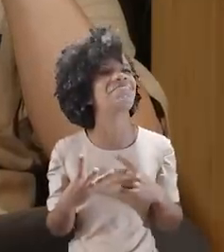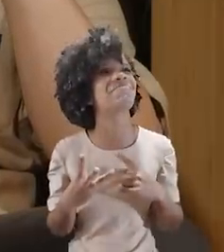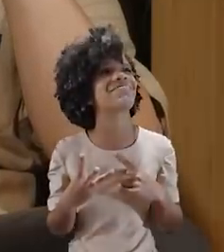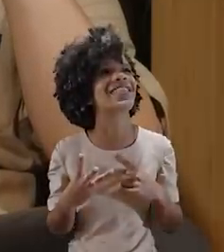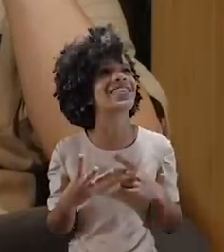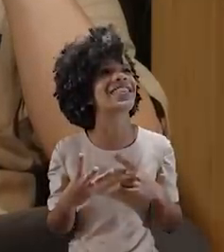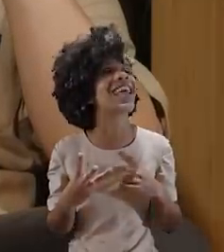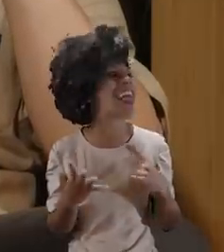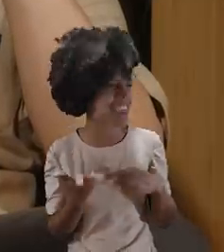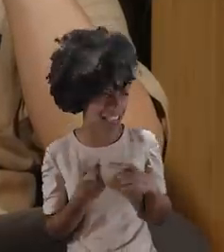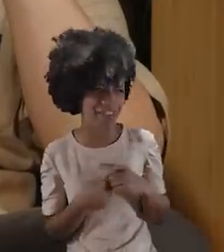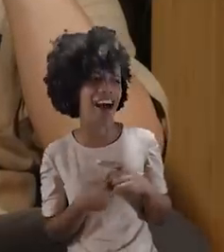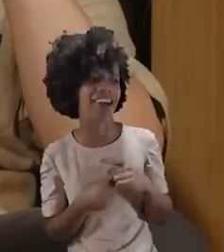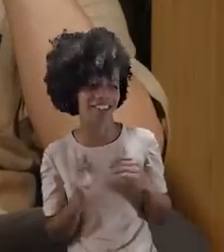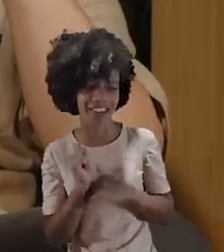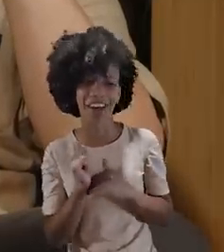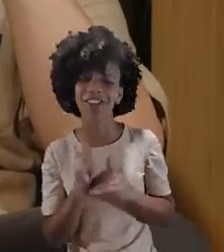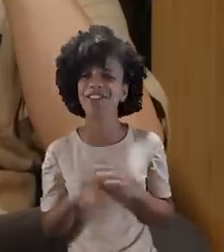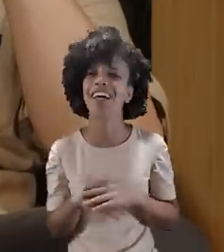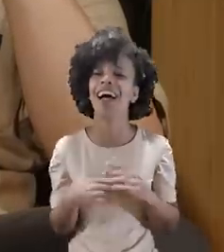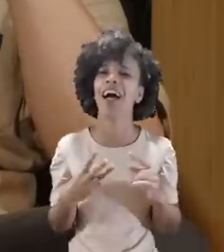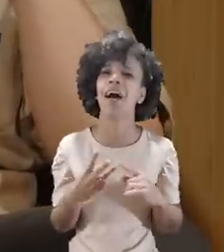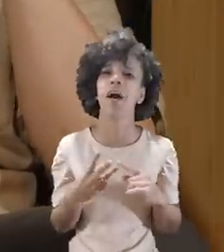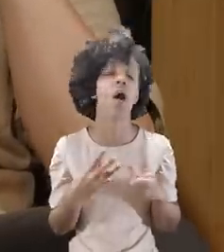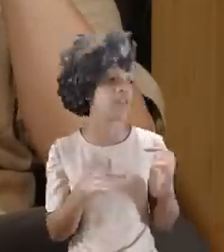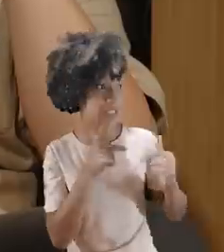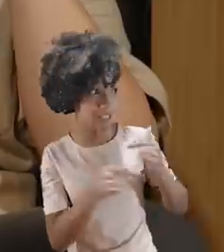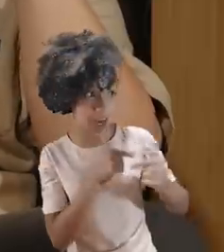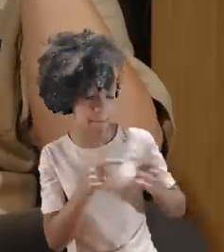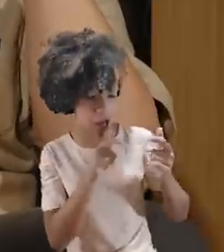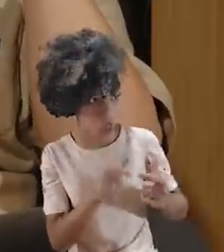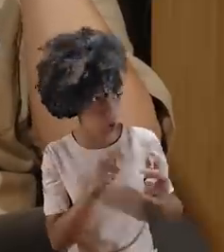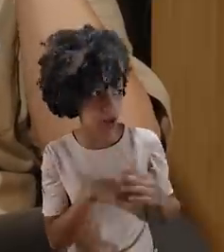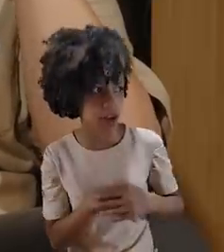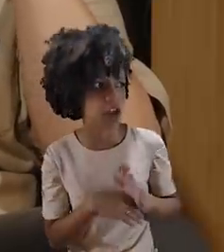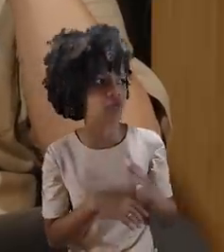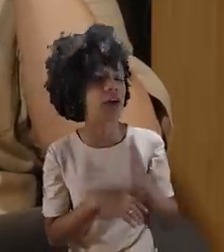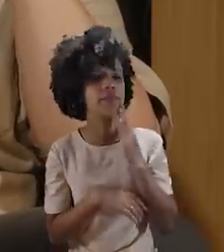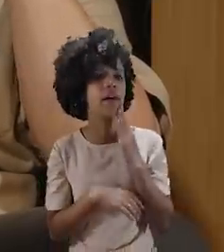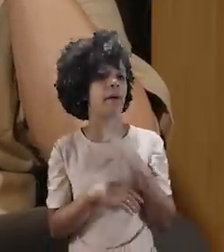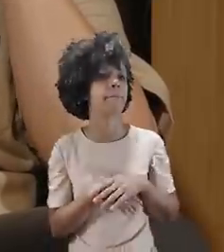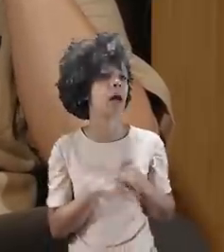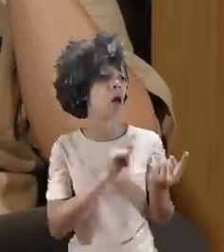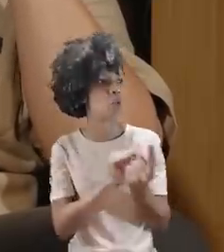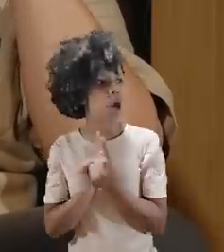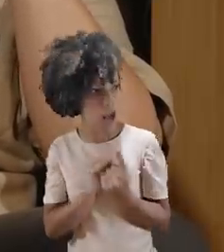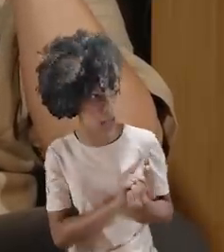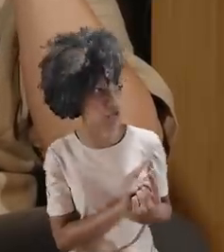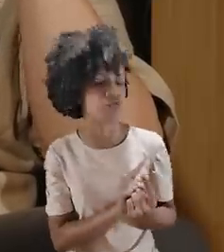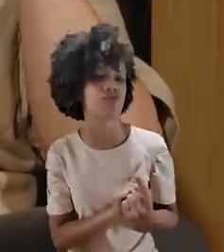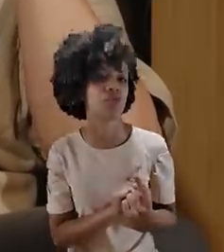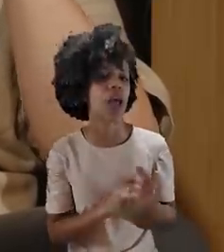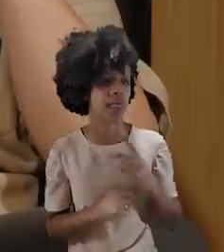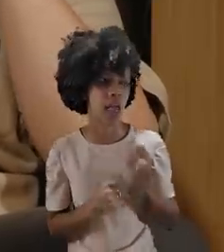tem a cara quando você trabalha muito tempo no lugar Você já sabe quem que eu o tipo de